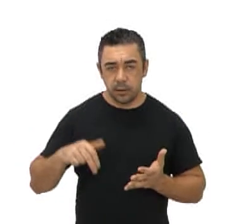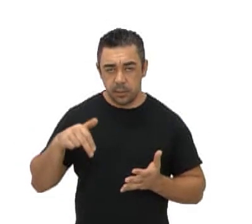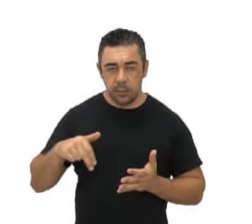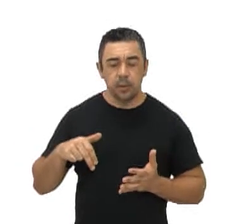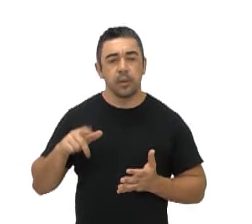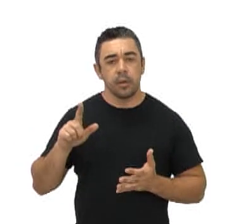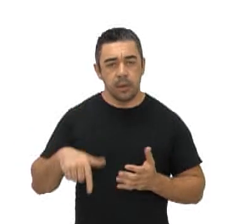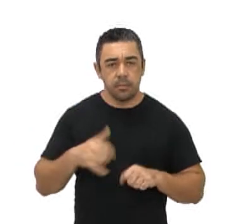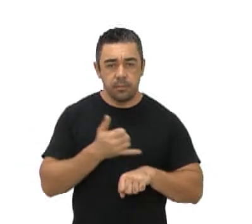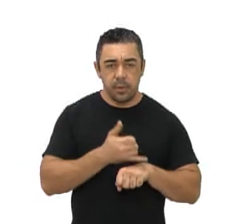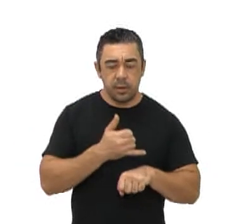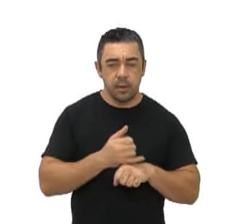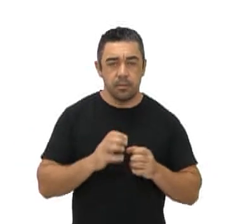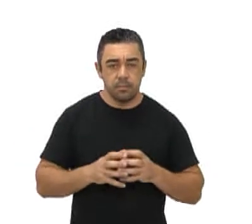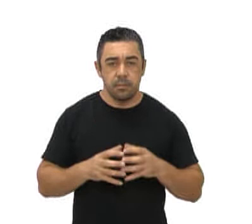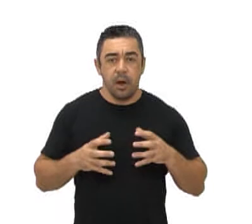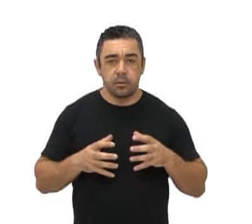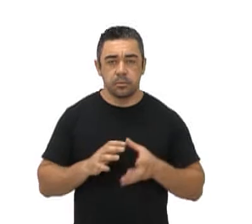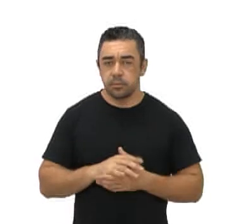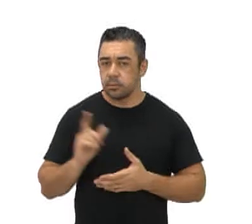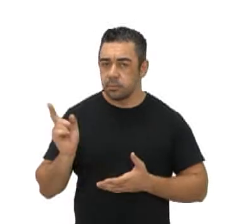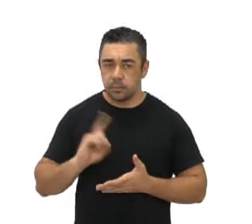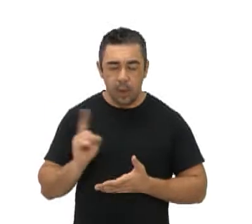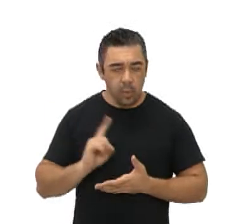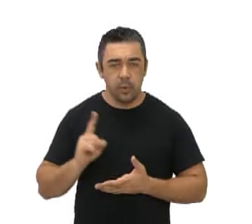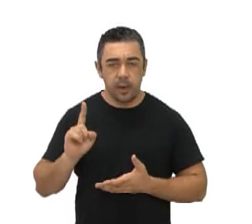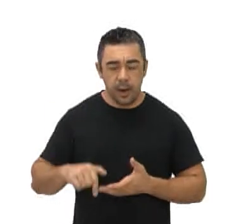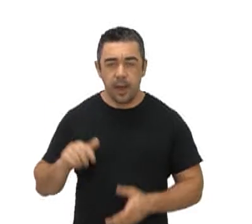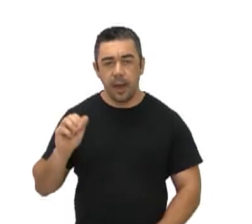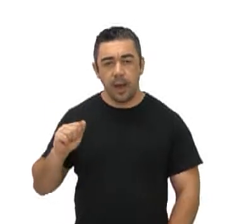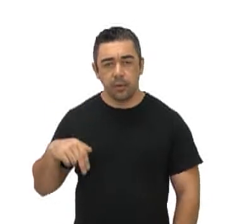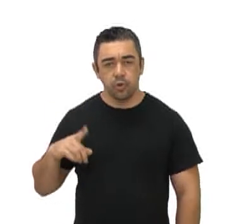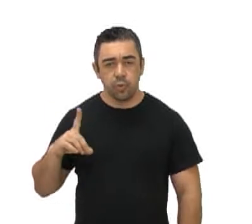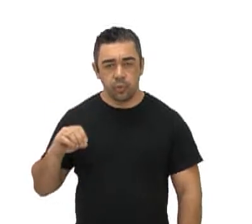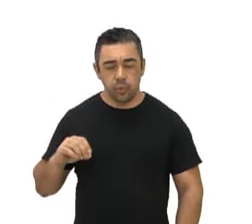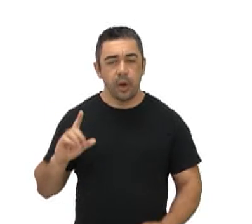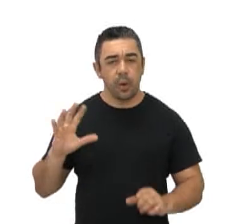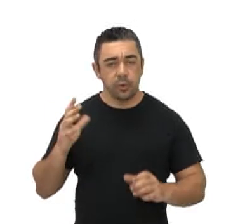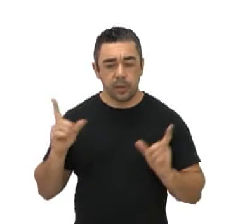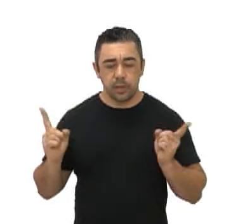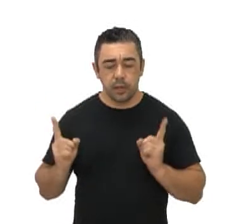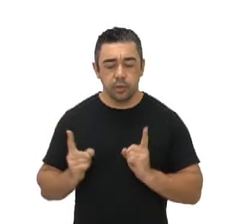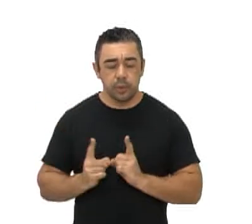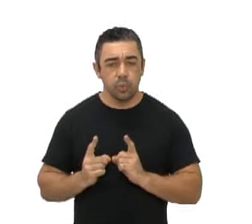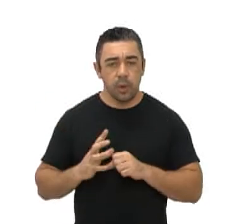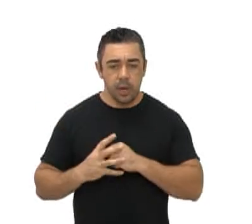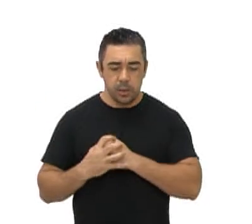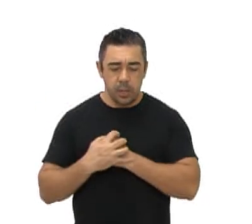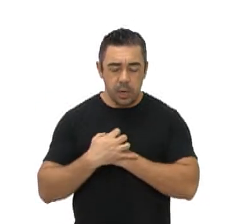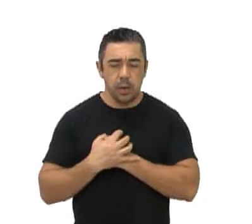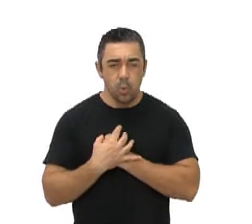metálico sofre aumento de massa. Não, o zinco metálico é o ânodo que é corroído, porque ele sofre a